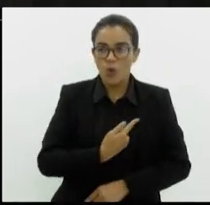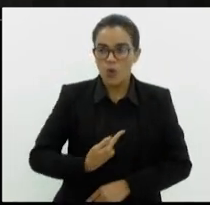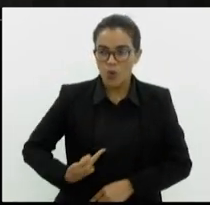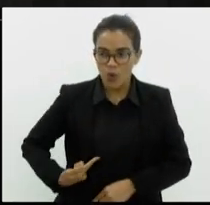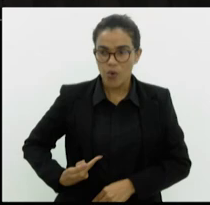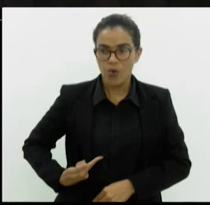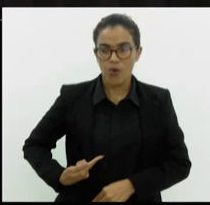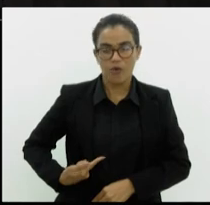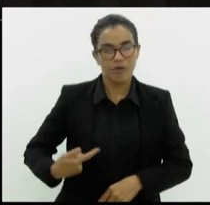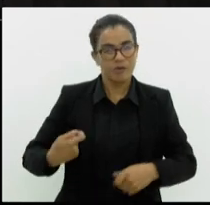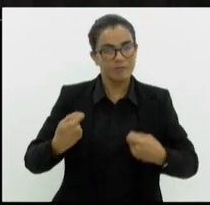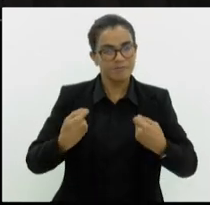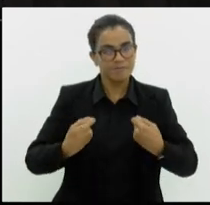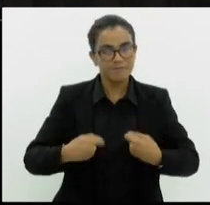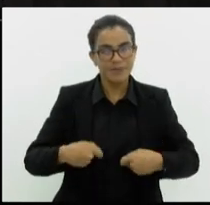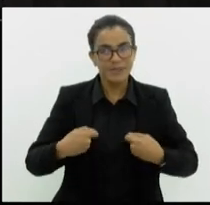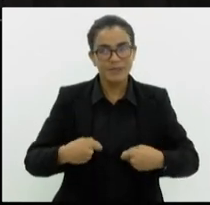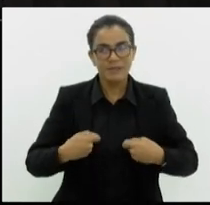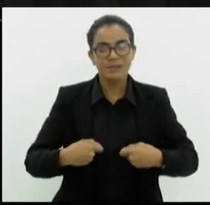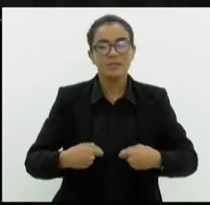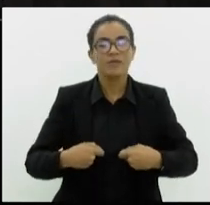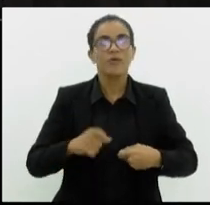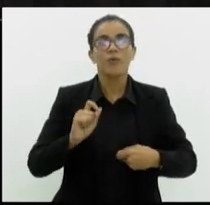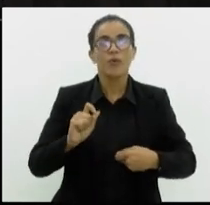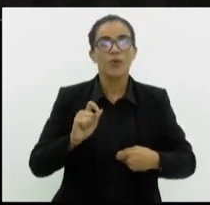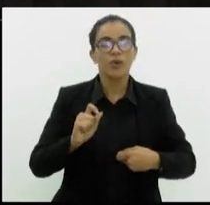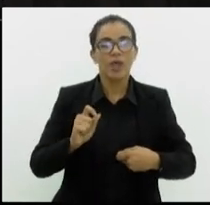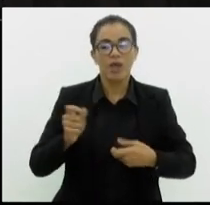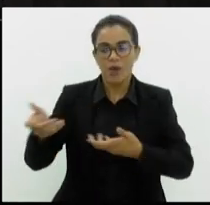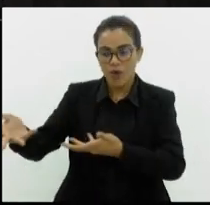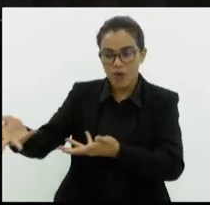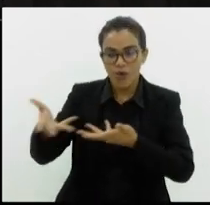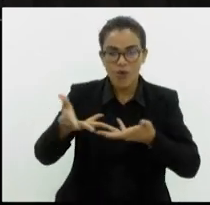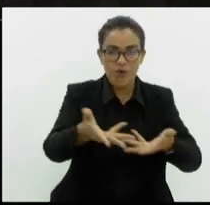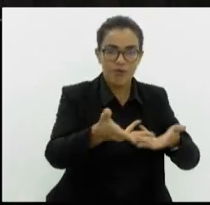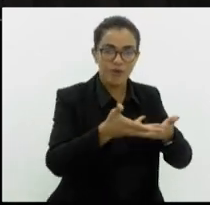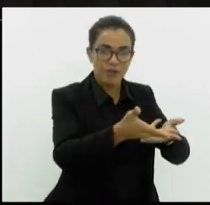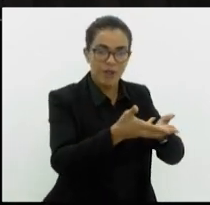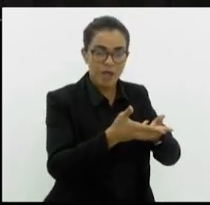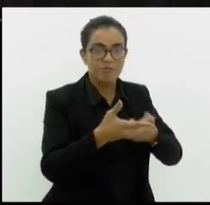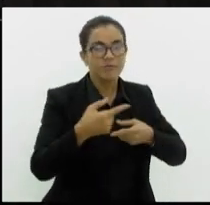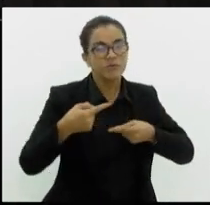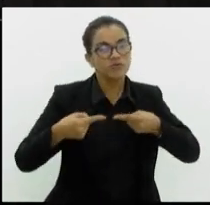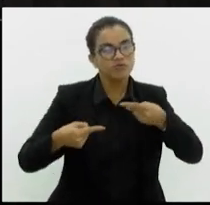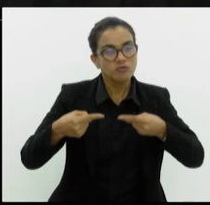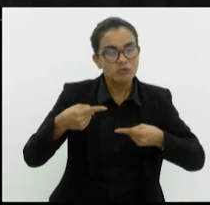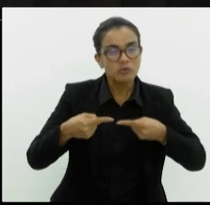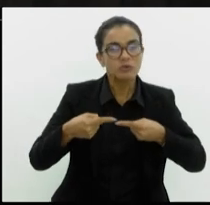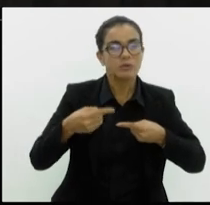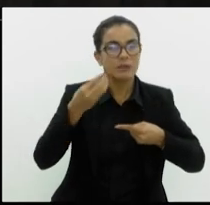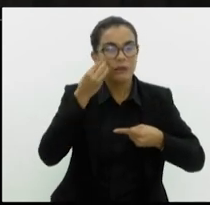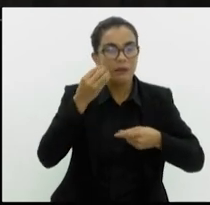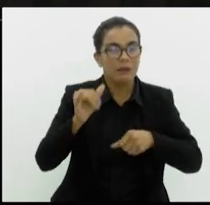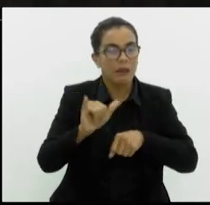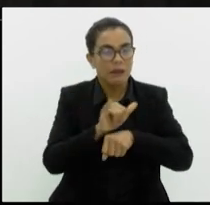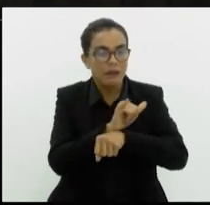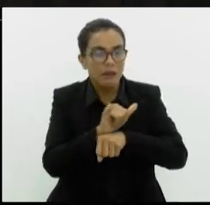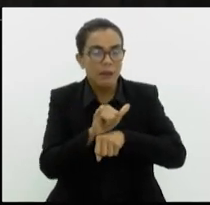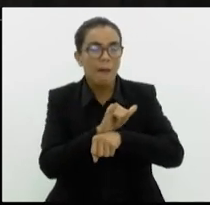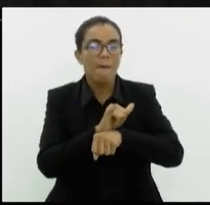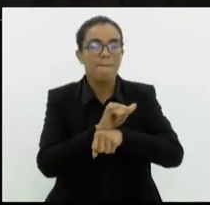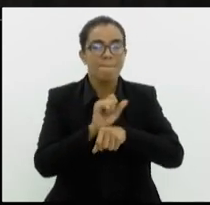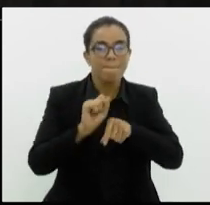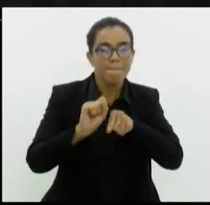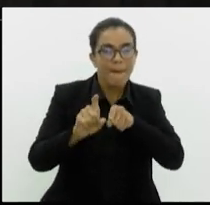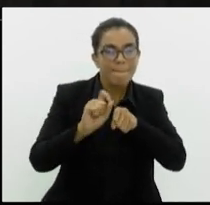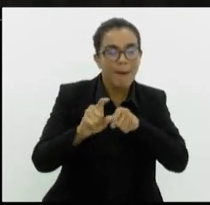deveria abrir uma mesa de negociação para buscar caminhos, parcelamentos, buscar